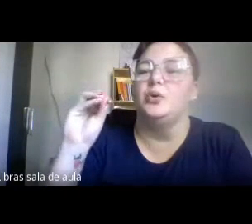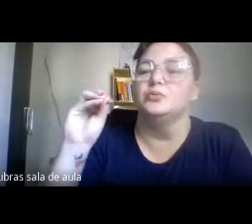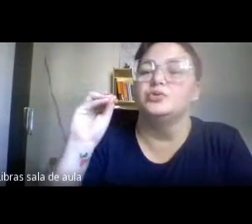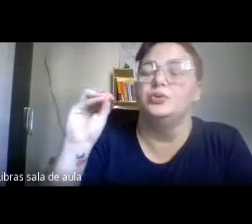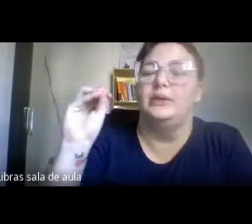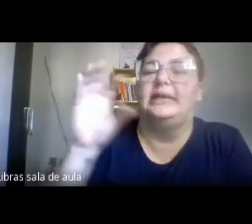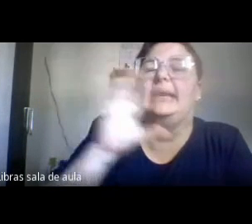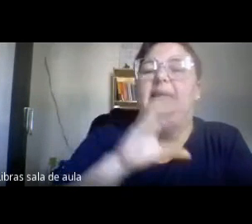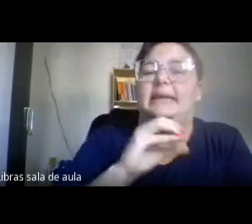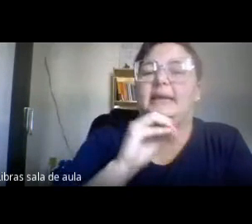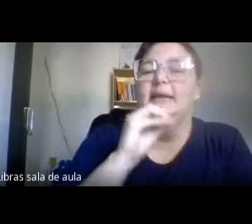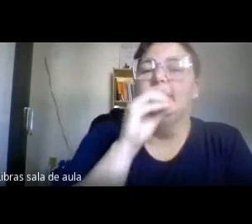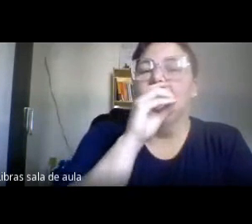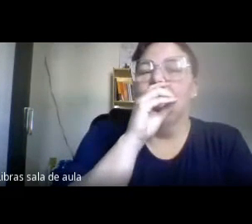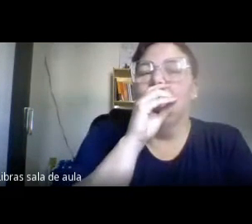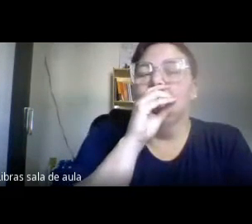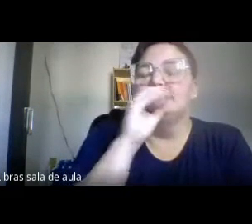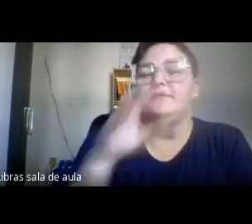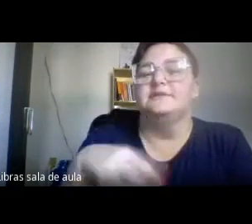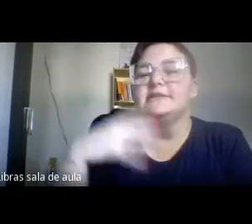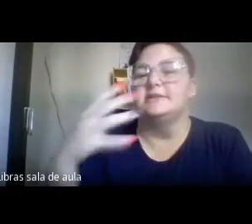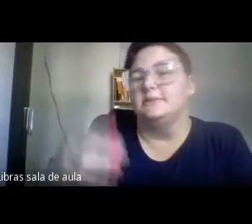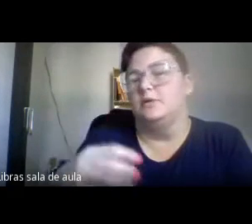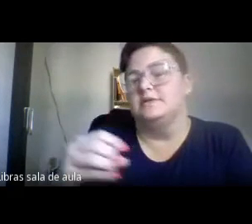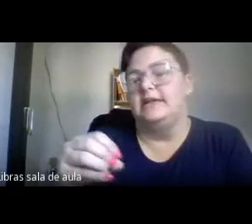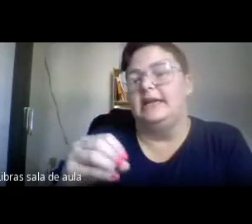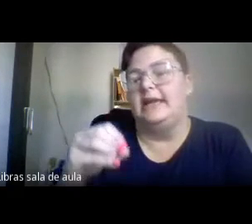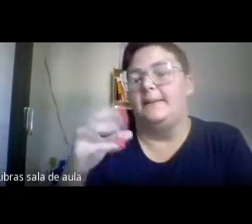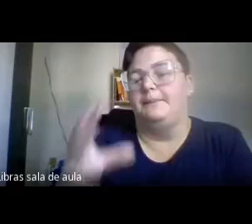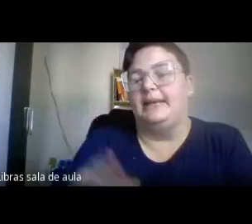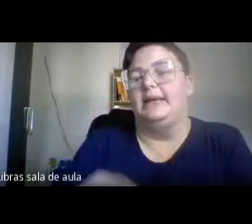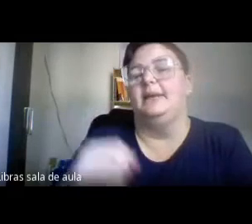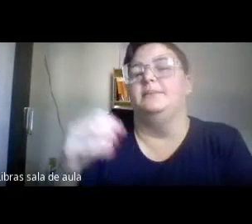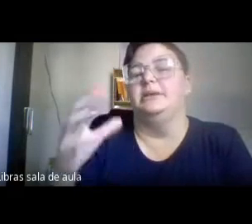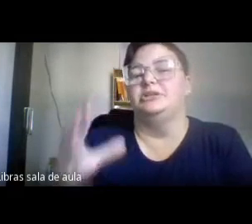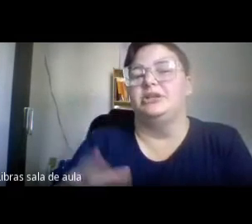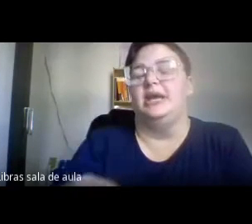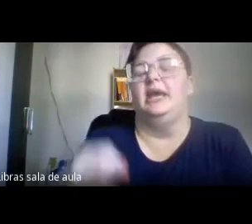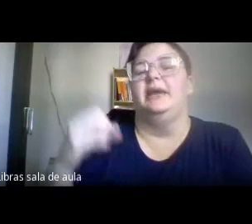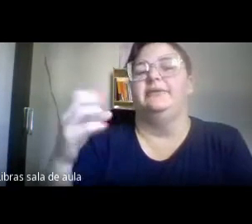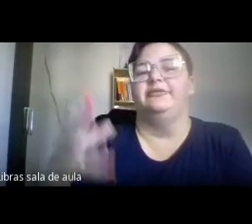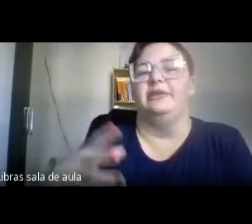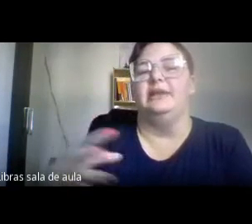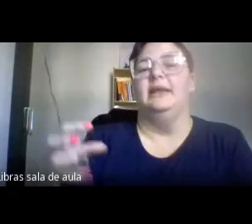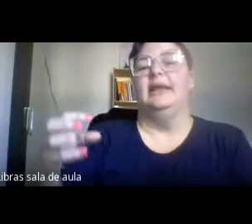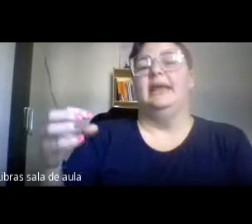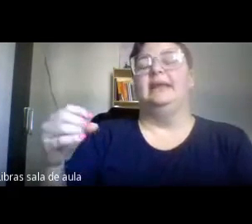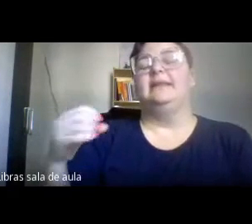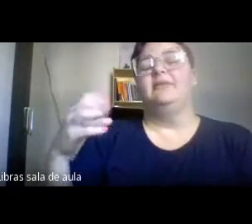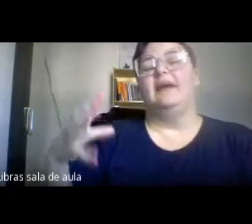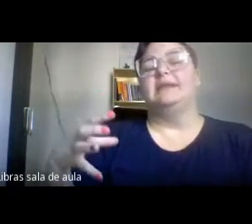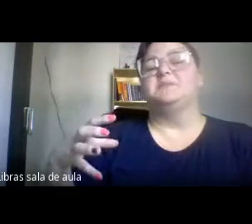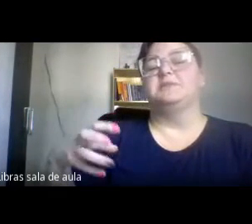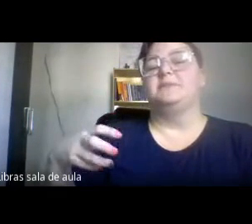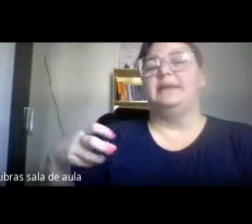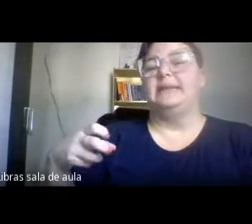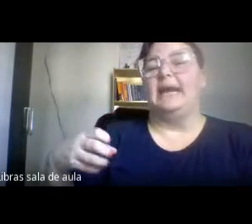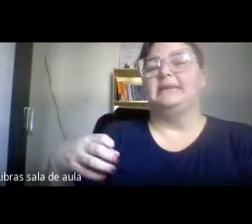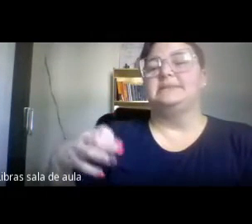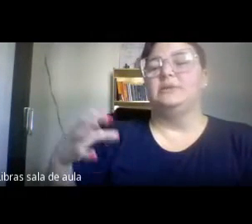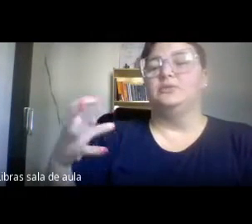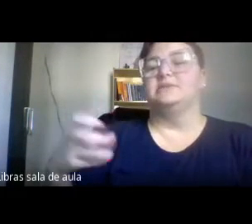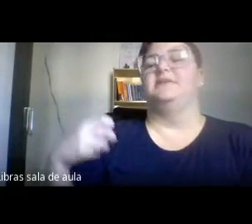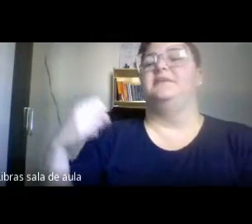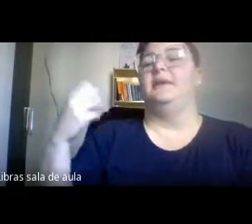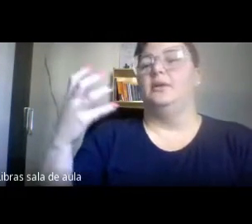pode construir ali, se vocês conseguirem abrir, mexer, enfim, ele tem várias